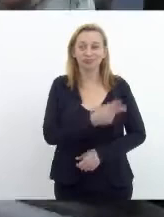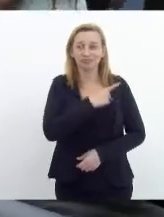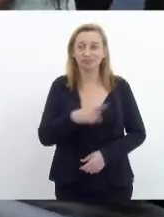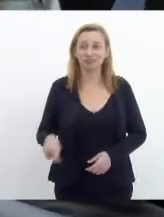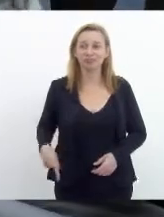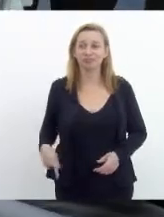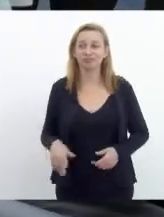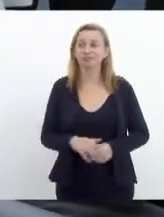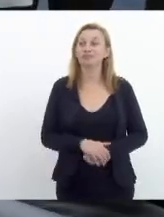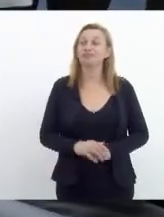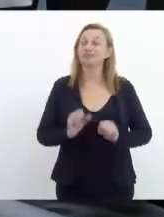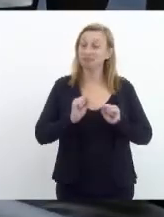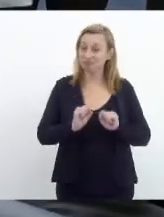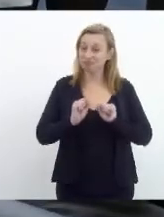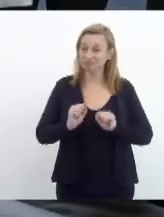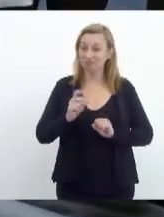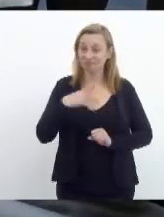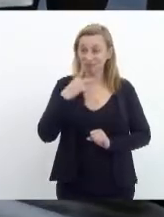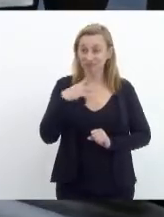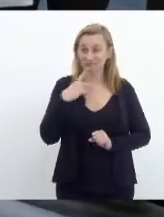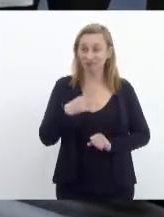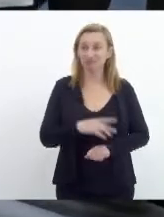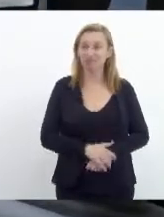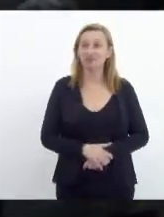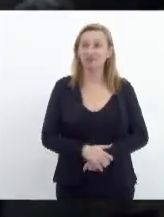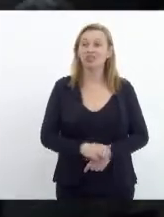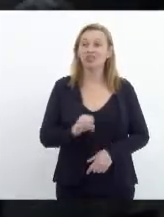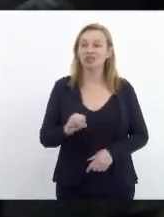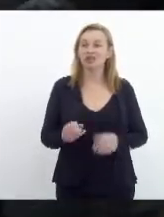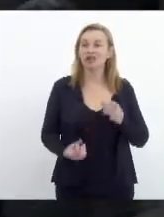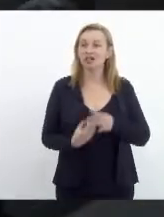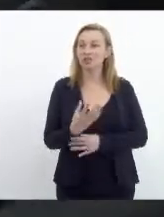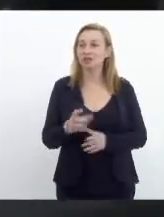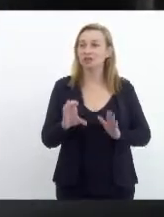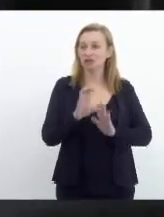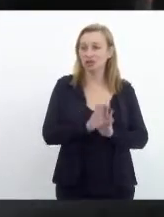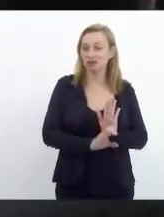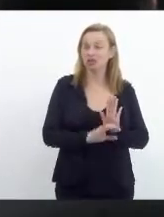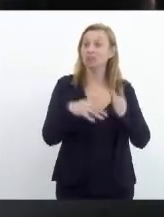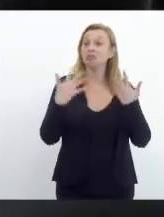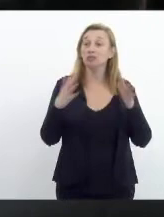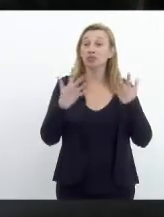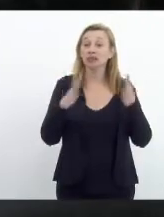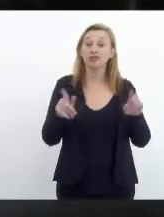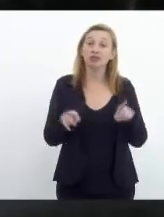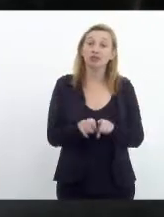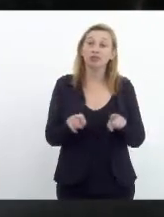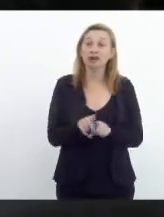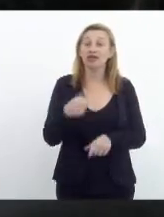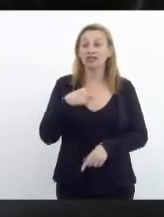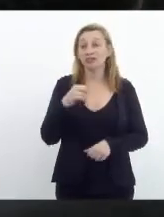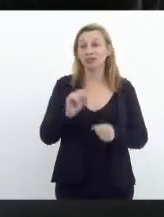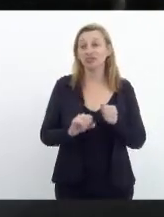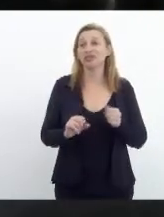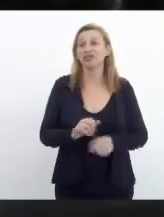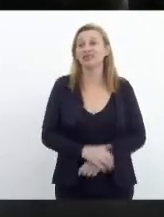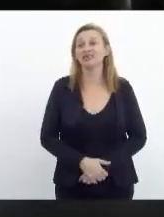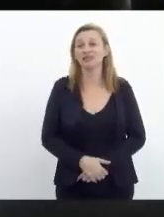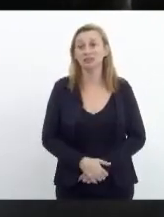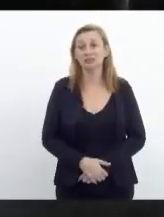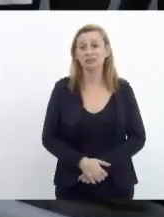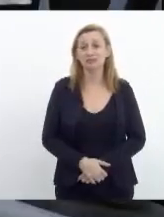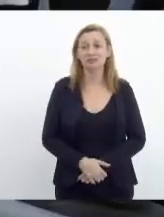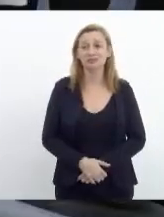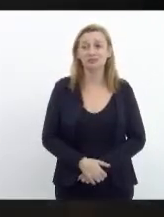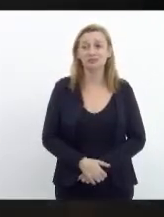Presidente, eu posso dar o parecer? Se ele fez emenda, parabéns, eu também fiz emenda. Parabéns.